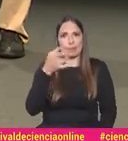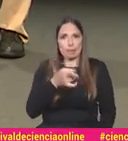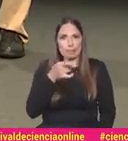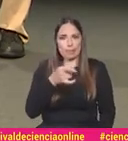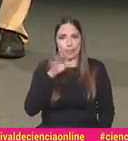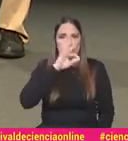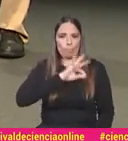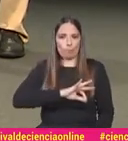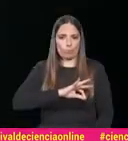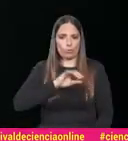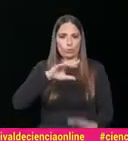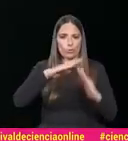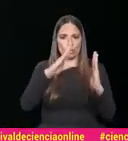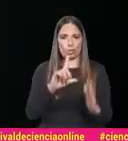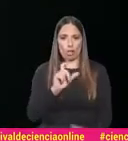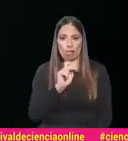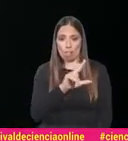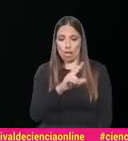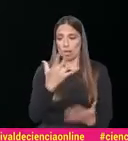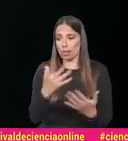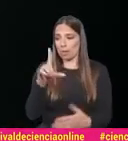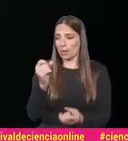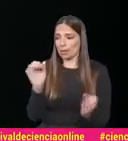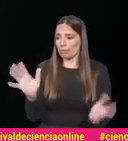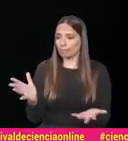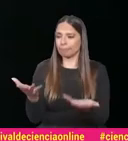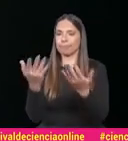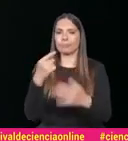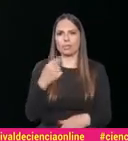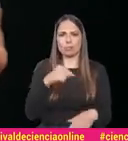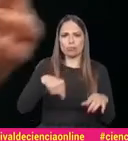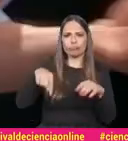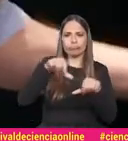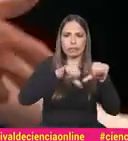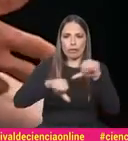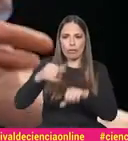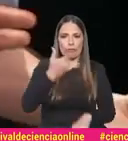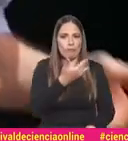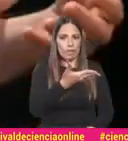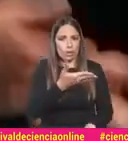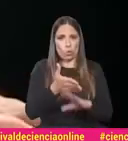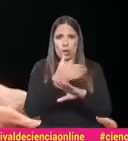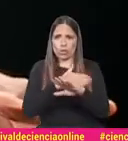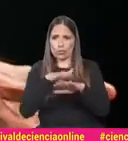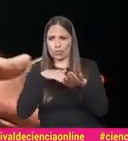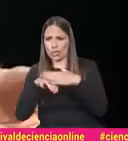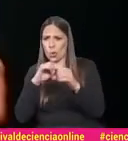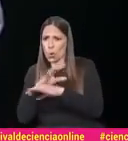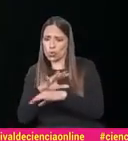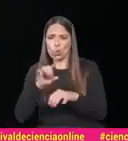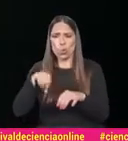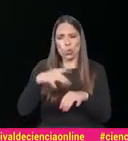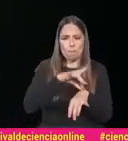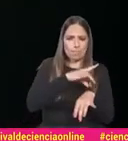os profissionais dos lares e hoje para as creches. Hoje temos 21 laboratórios científicos que faziam outras coisas. Alguns faziam medicina